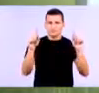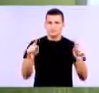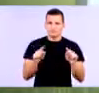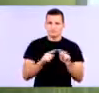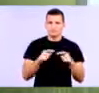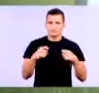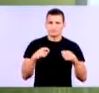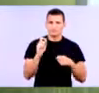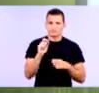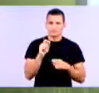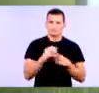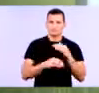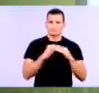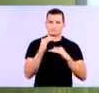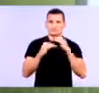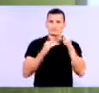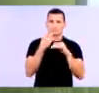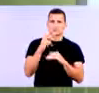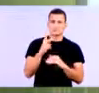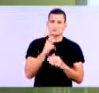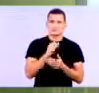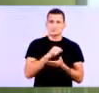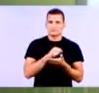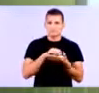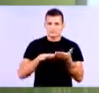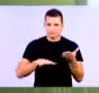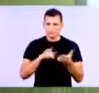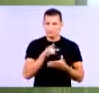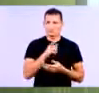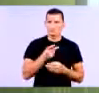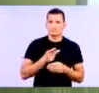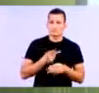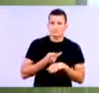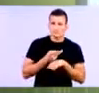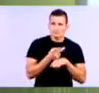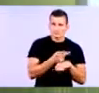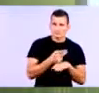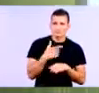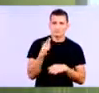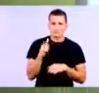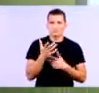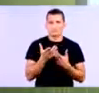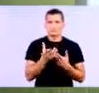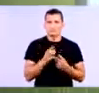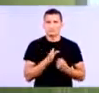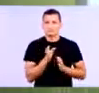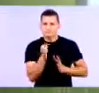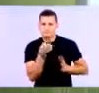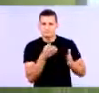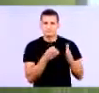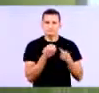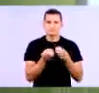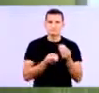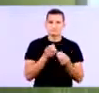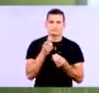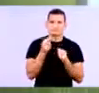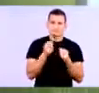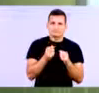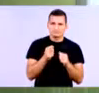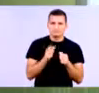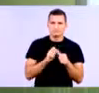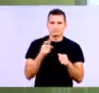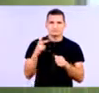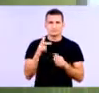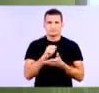Ele precisa desenvolver suas tarefas. Então ele vai procurar outros meios para que ele possa executar